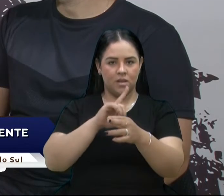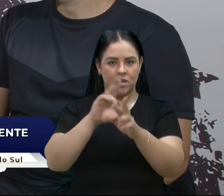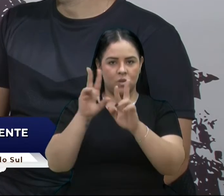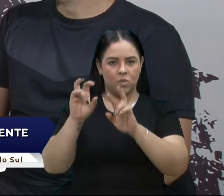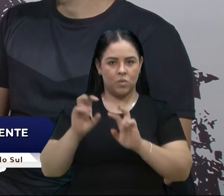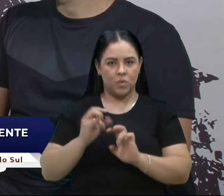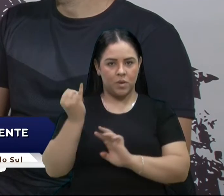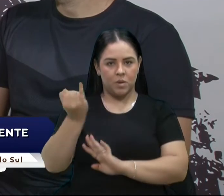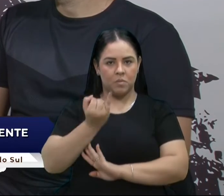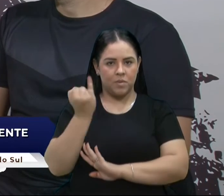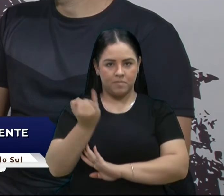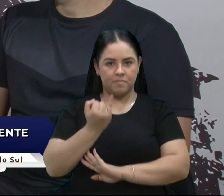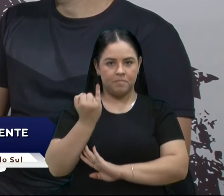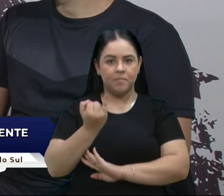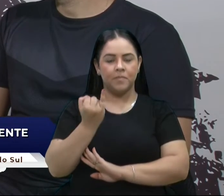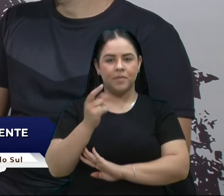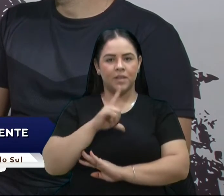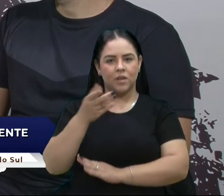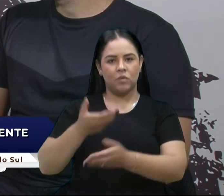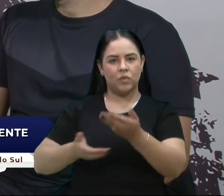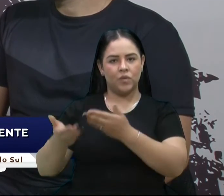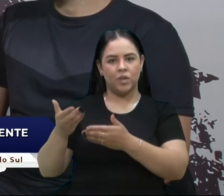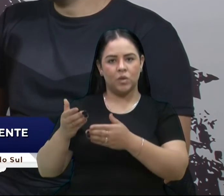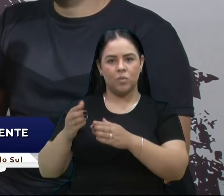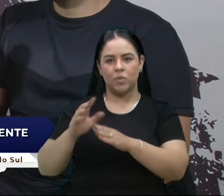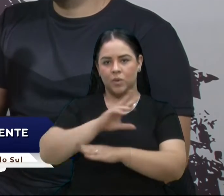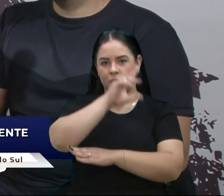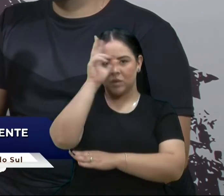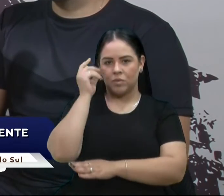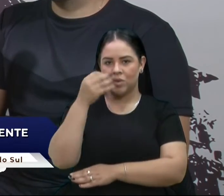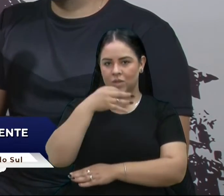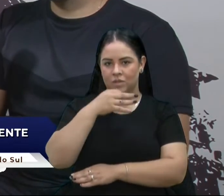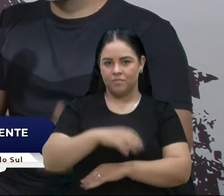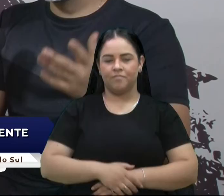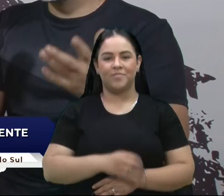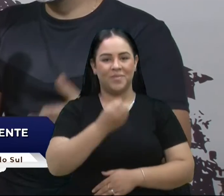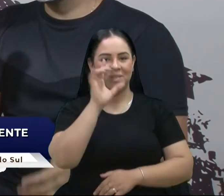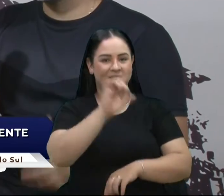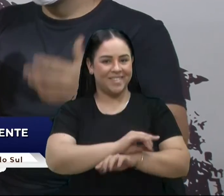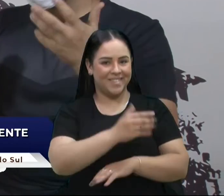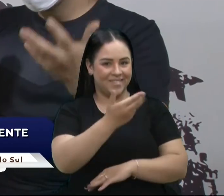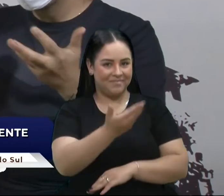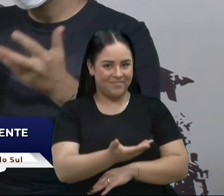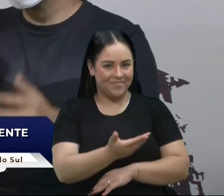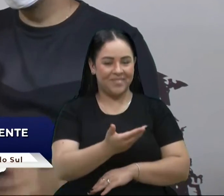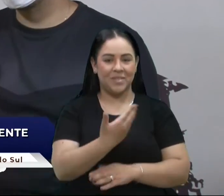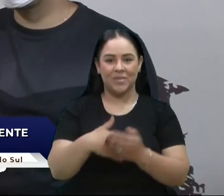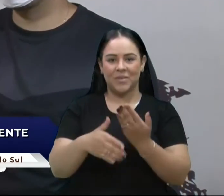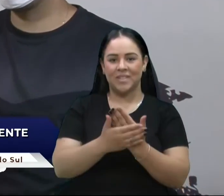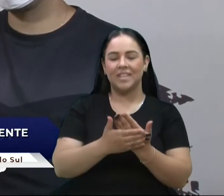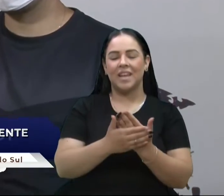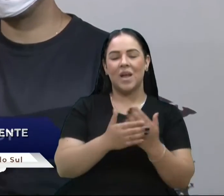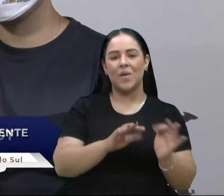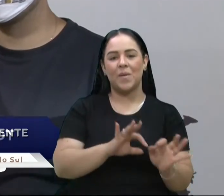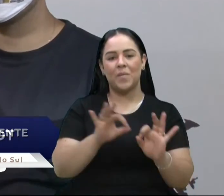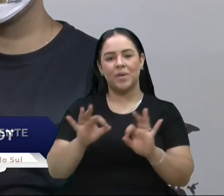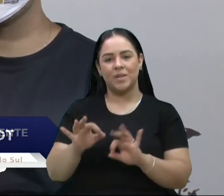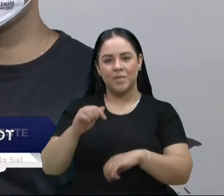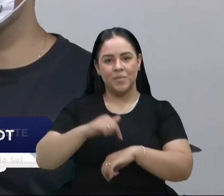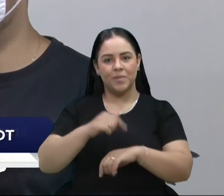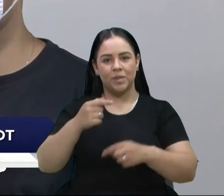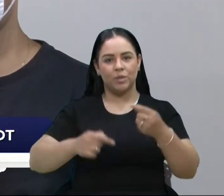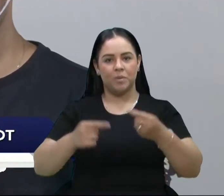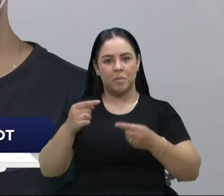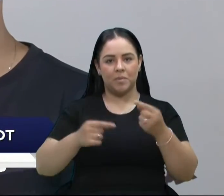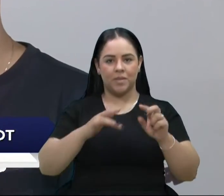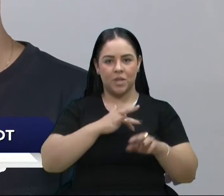assuntos tão importantes que envolvem o município de Caxias do Sul. Bom dia, Carol, que está nos acompanhando e nos acompanhou durante esse momento de debate sobre